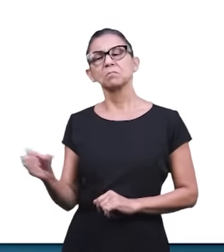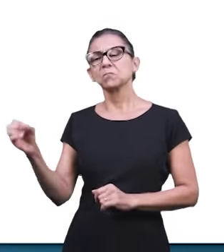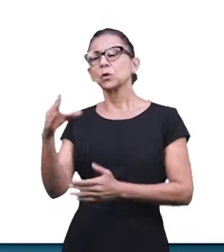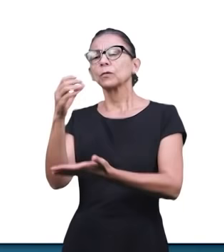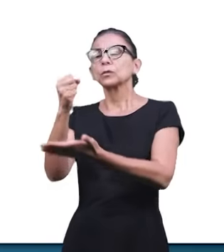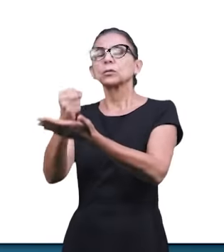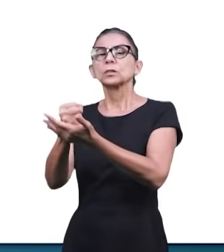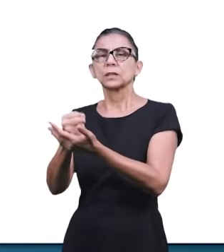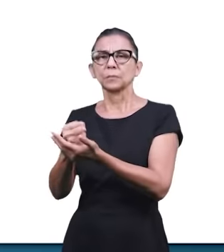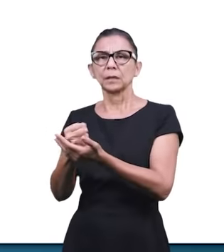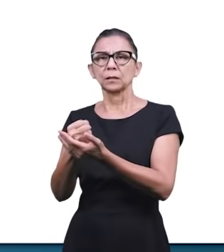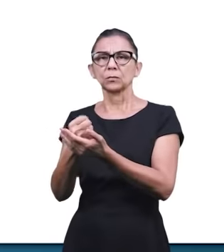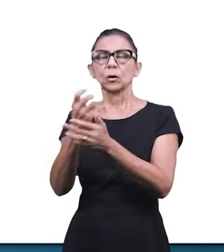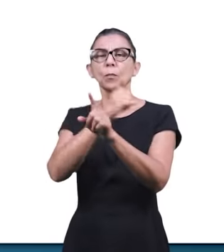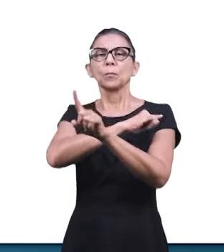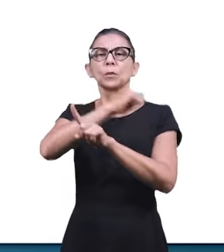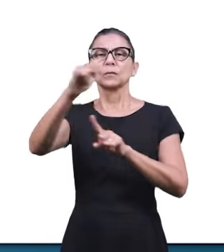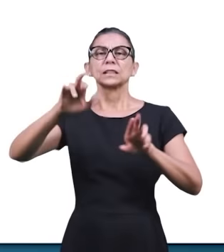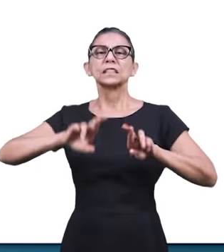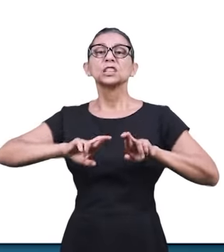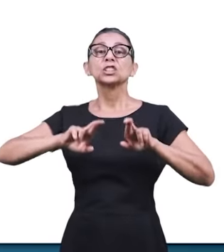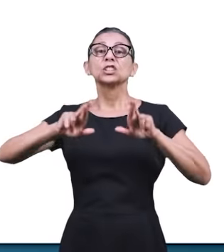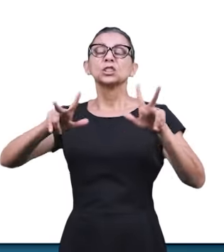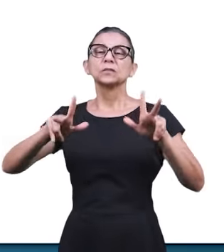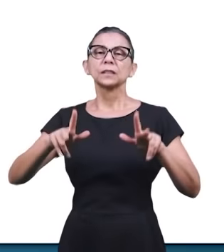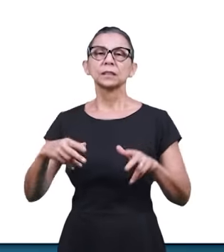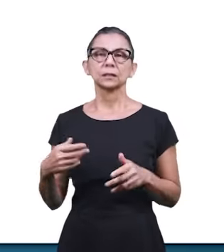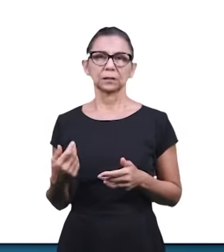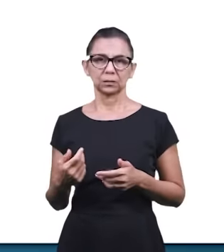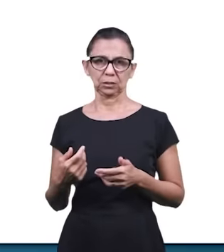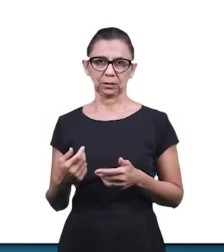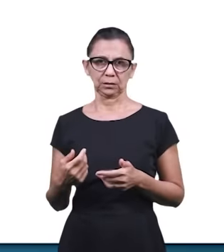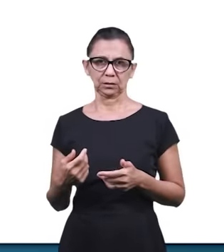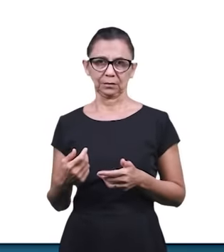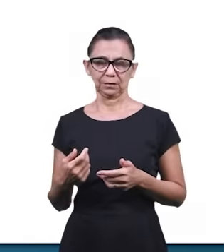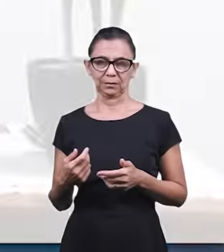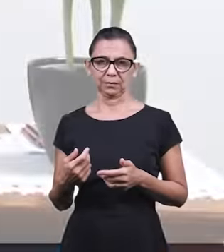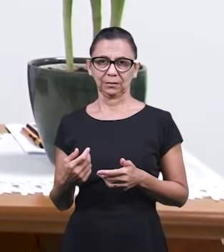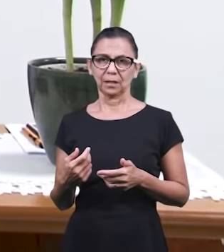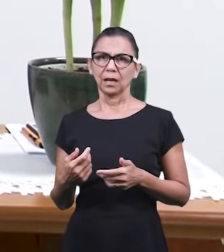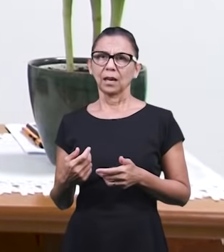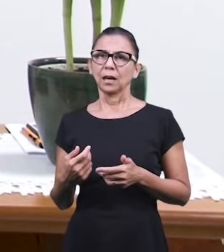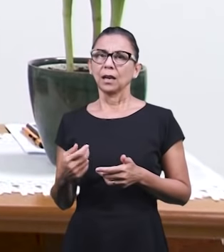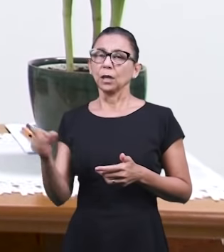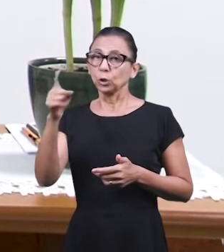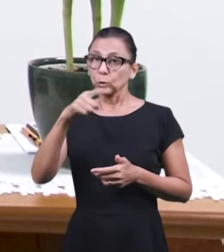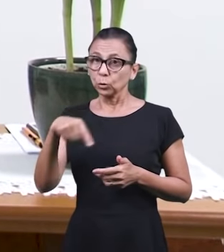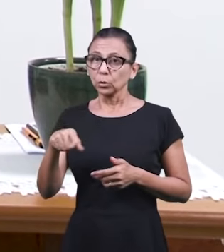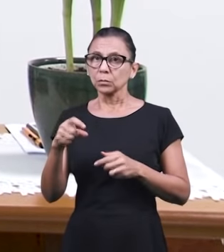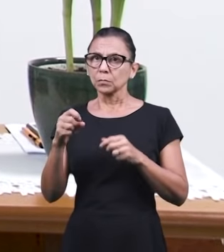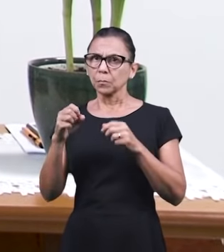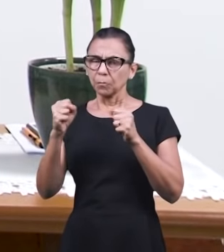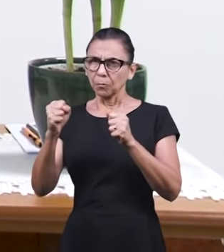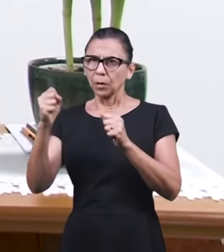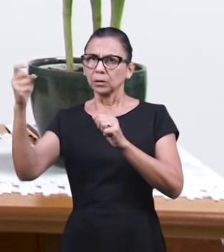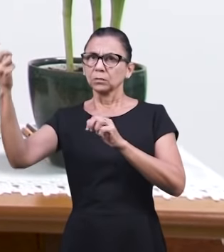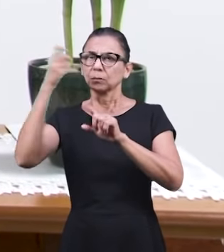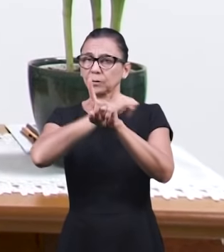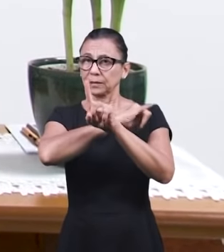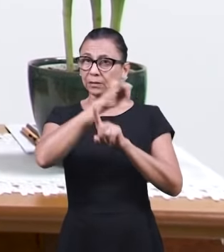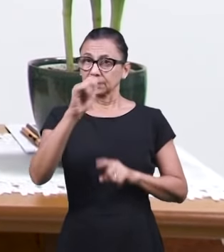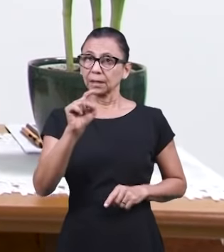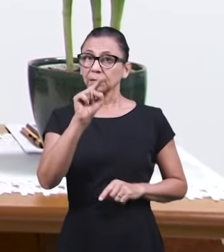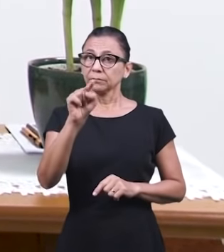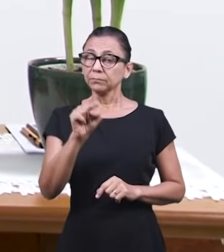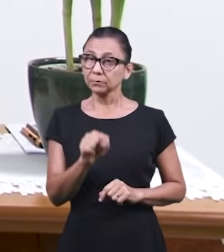no Novo Testamento é diferente e todos podem profetizar? Quem vai responder é Thalita Serion,